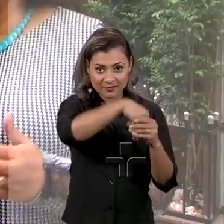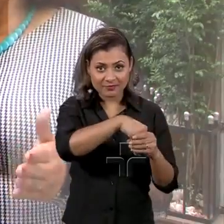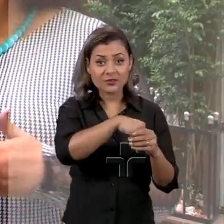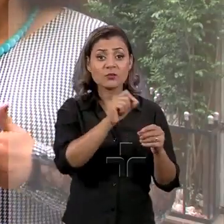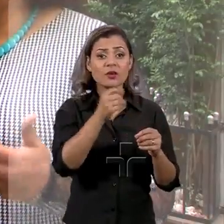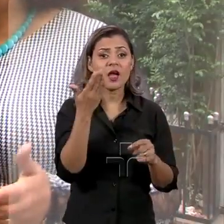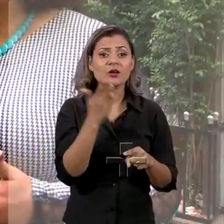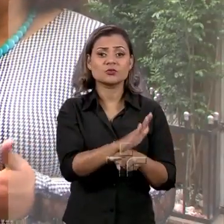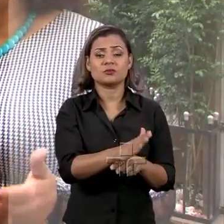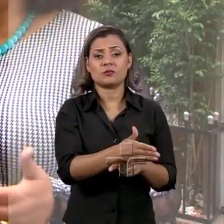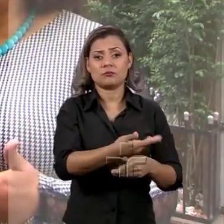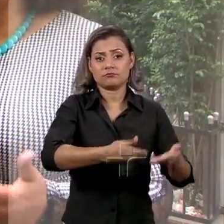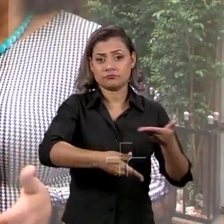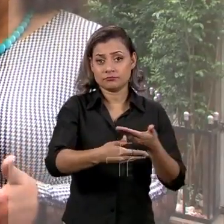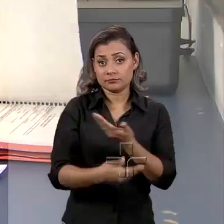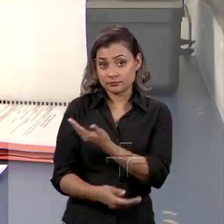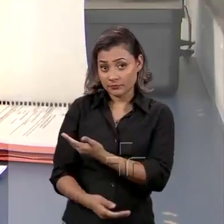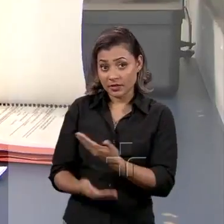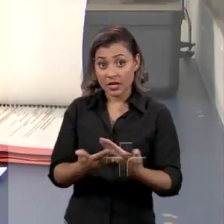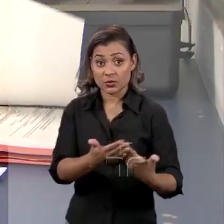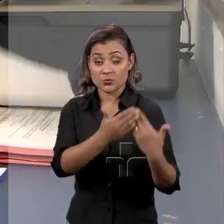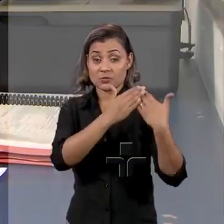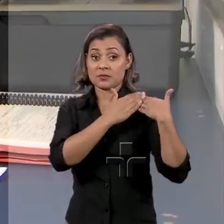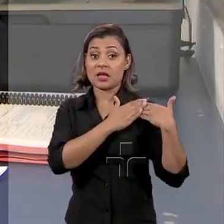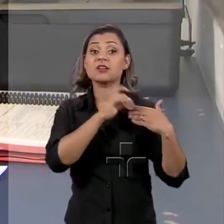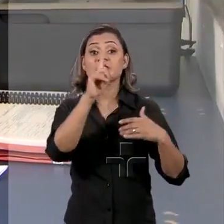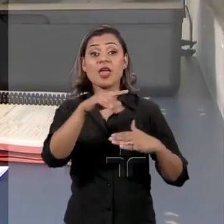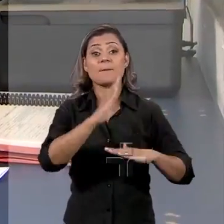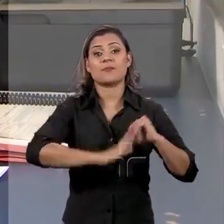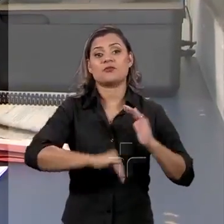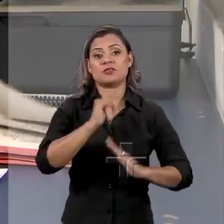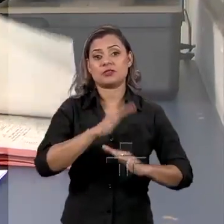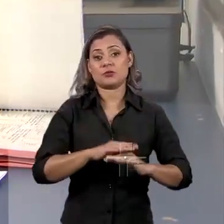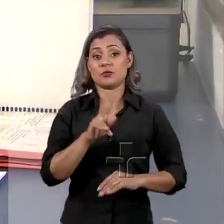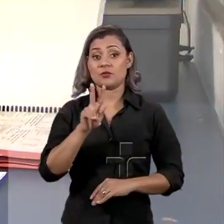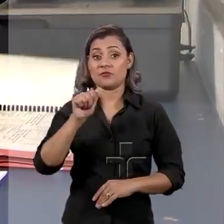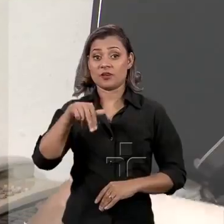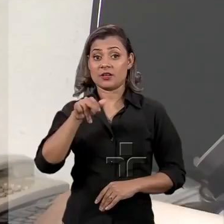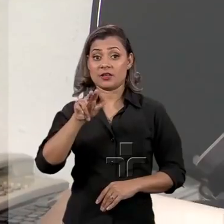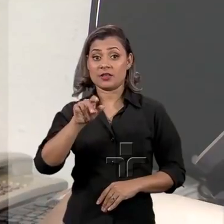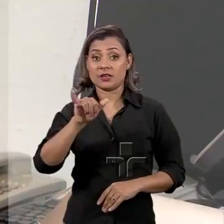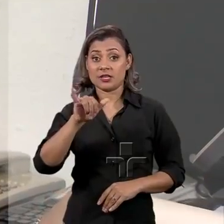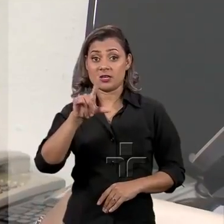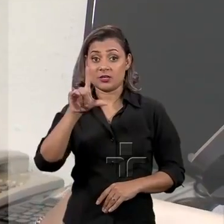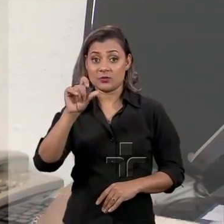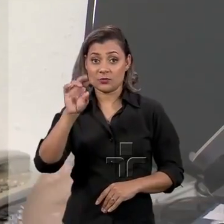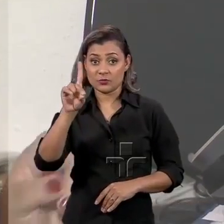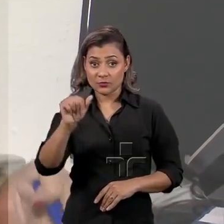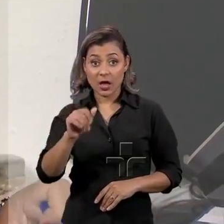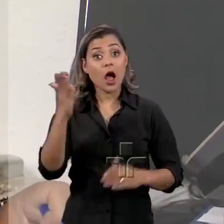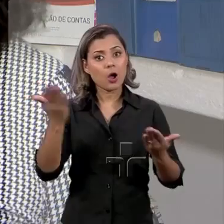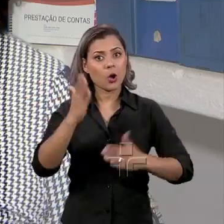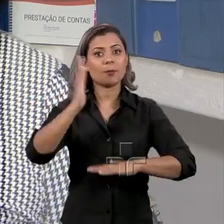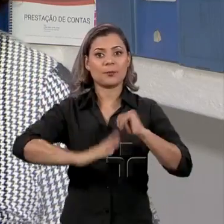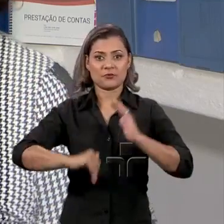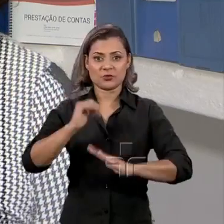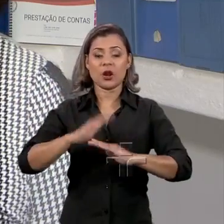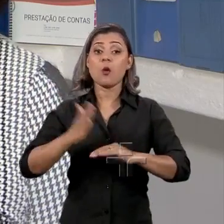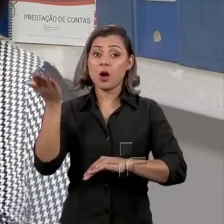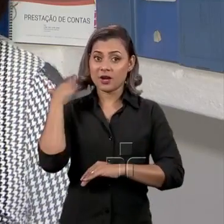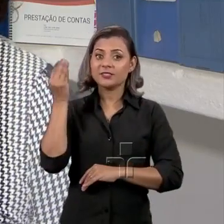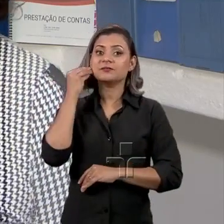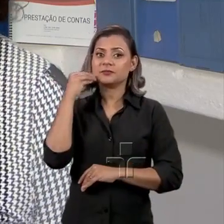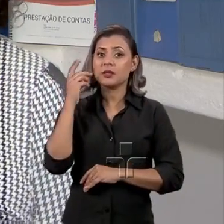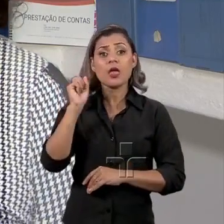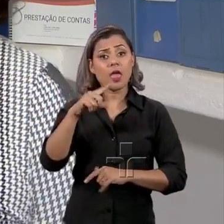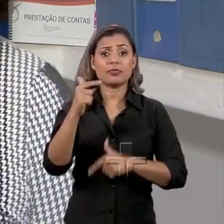nas exigências, a função de síndico se tornou uma profissão. A Vanilda foi síndica moradora e agora é profissional. E é um trabalho como